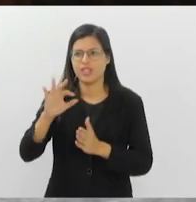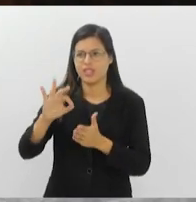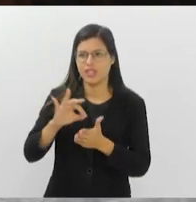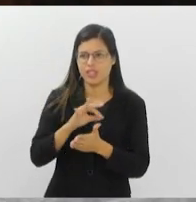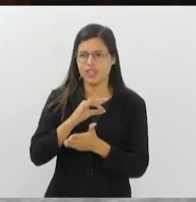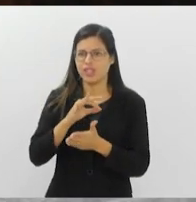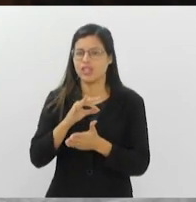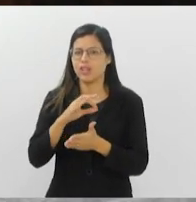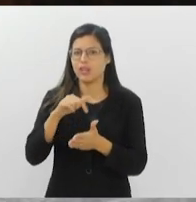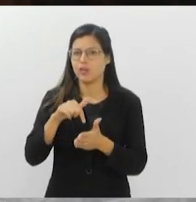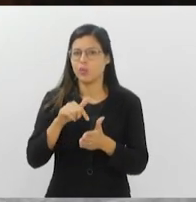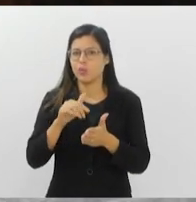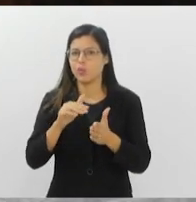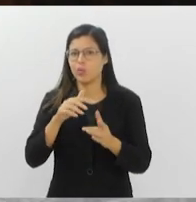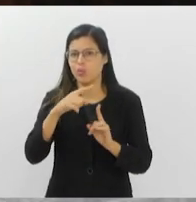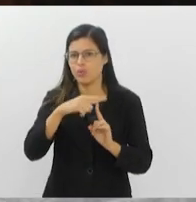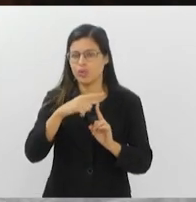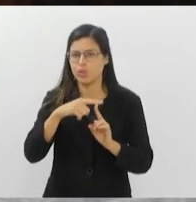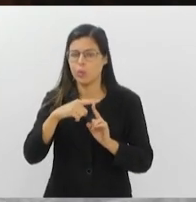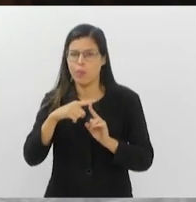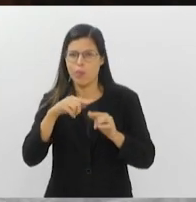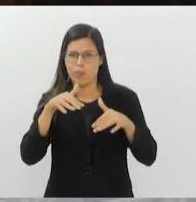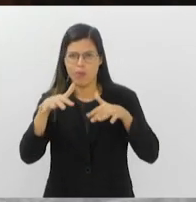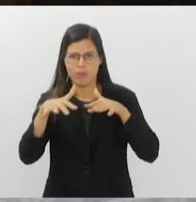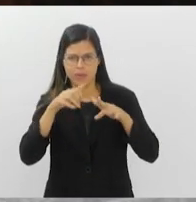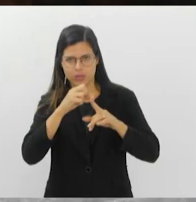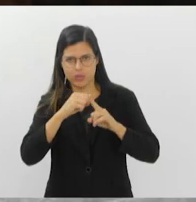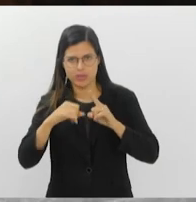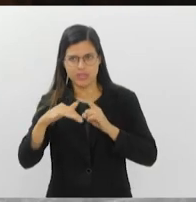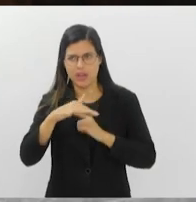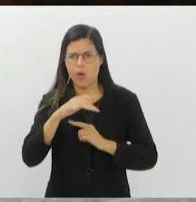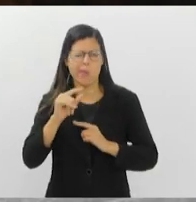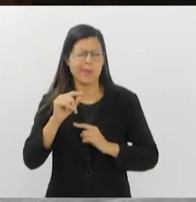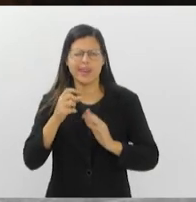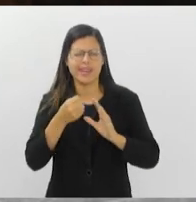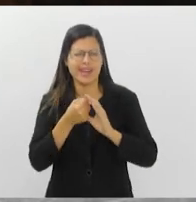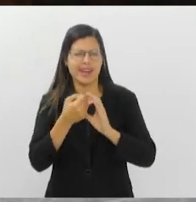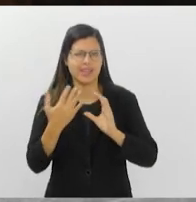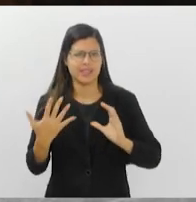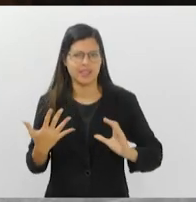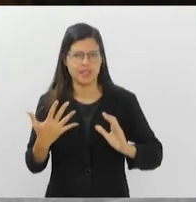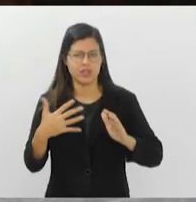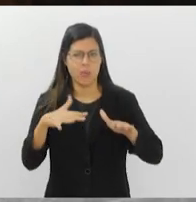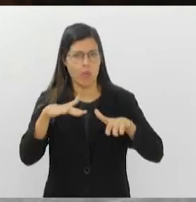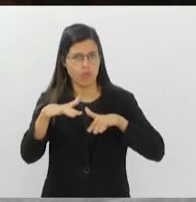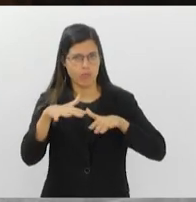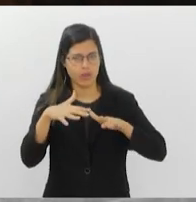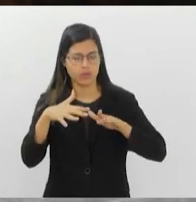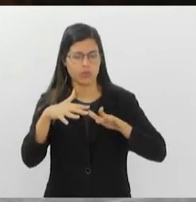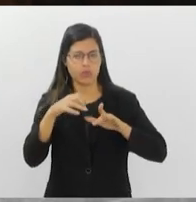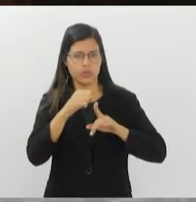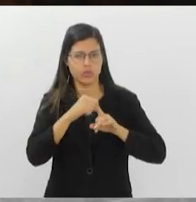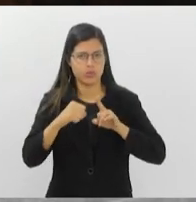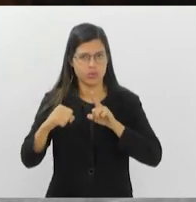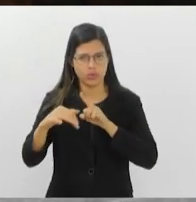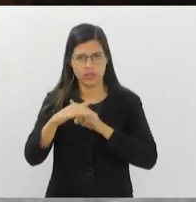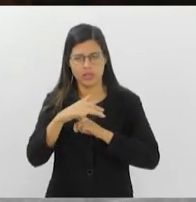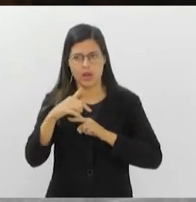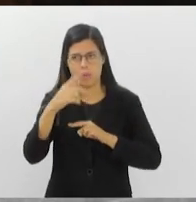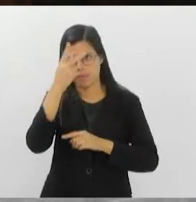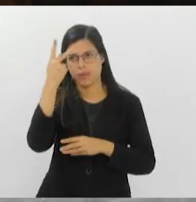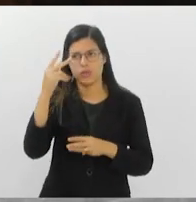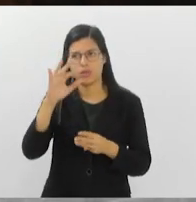movimento social, sendo que o que caracteriza um movimento social, né? Aquelas pessoas que se